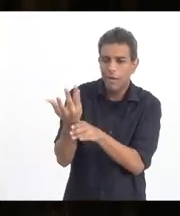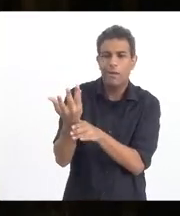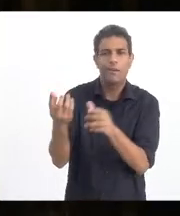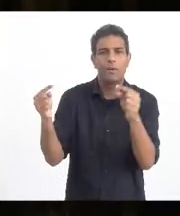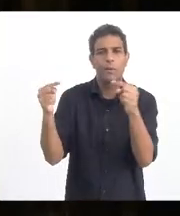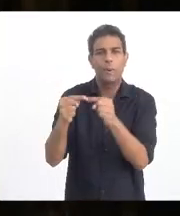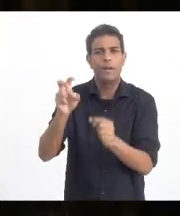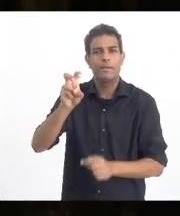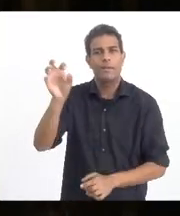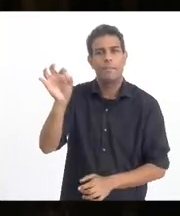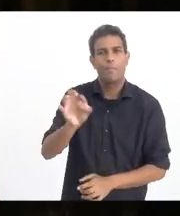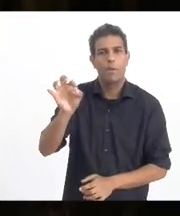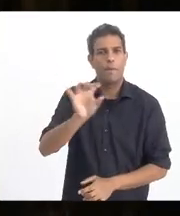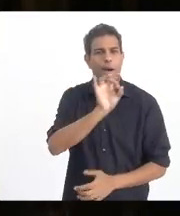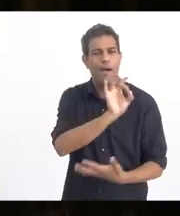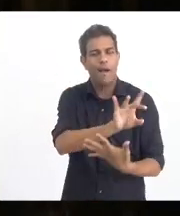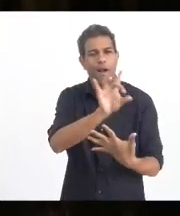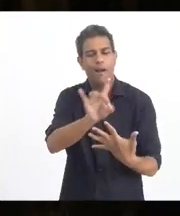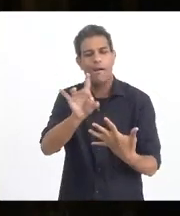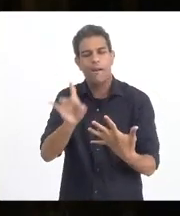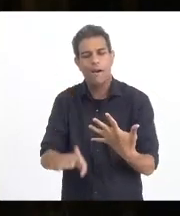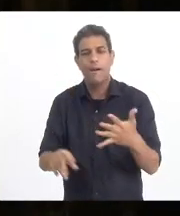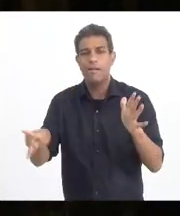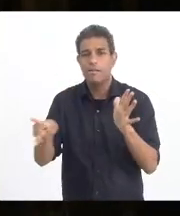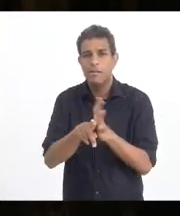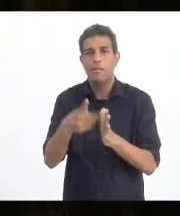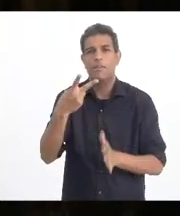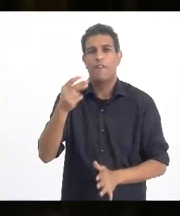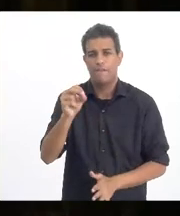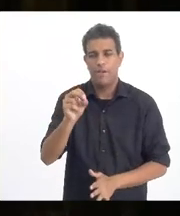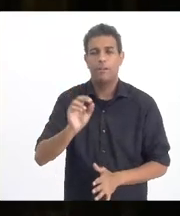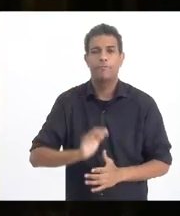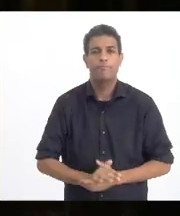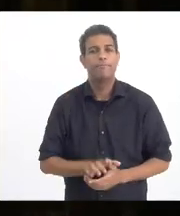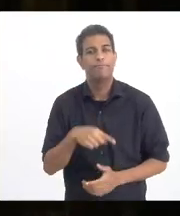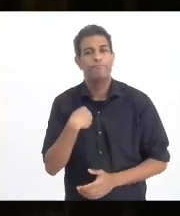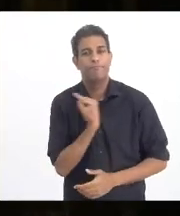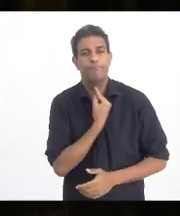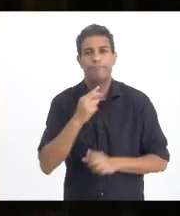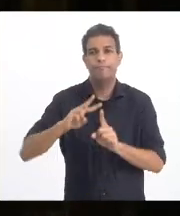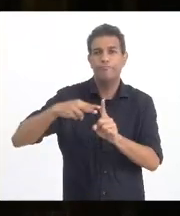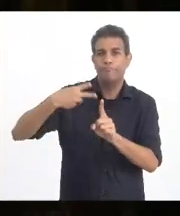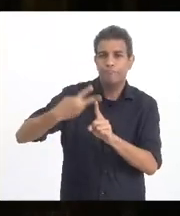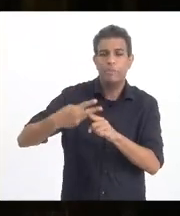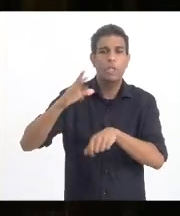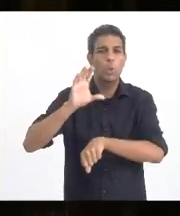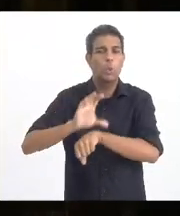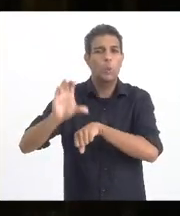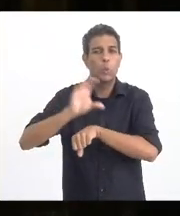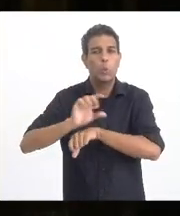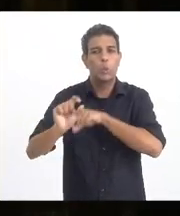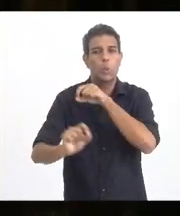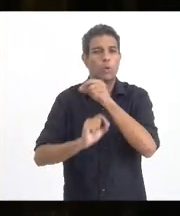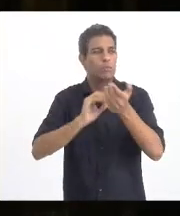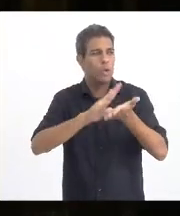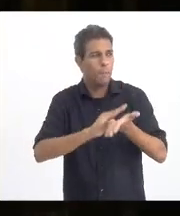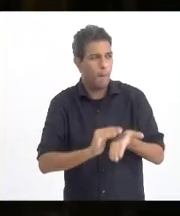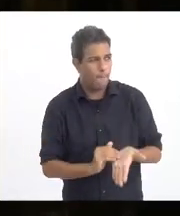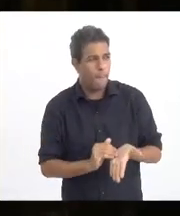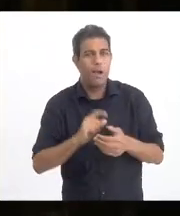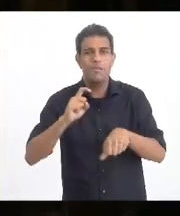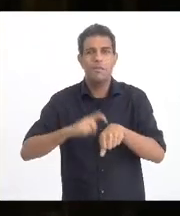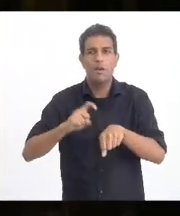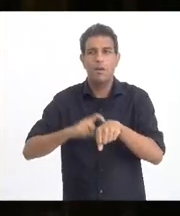de 5% para cada curso até o limite de 20%, que seria aumentada. Nós tínhamos a correção, tirando o